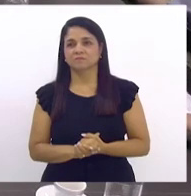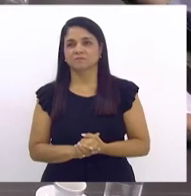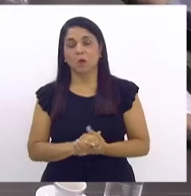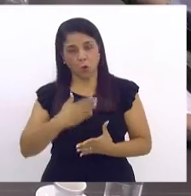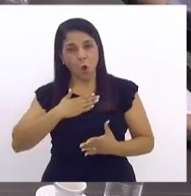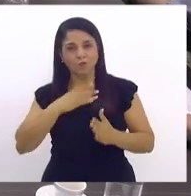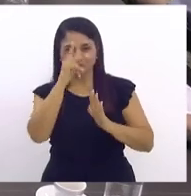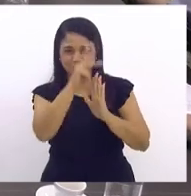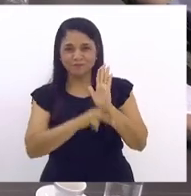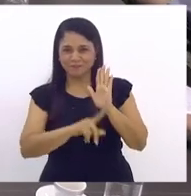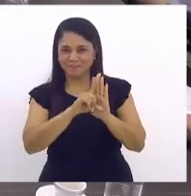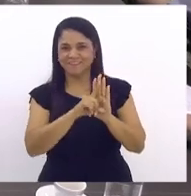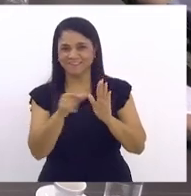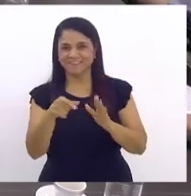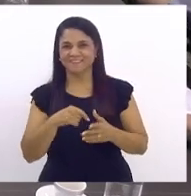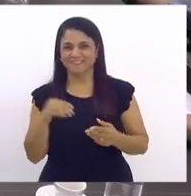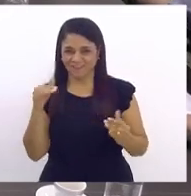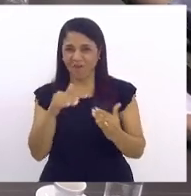projeto.